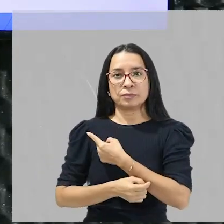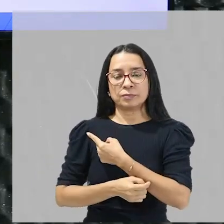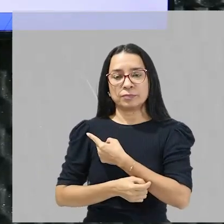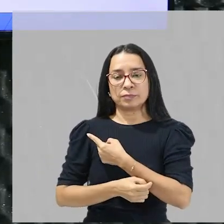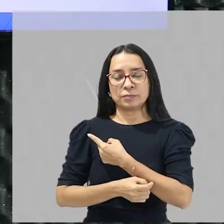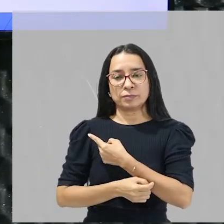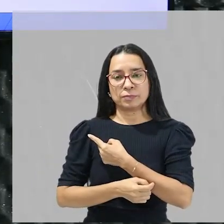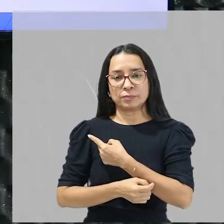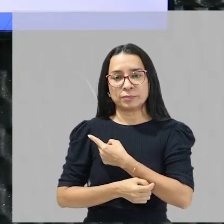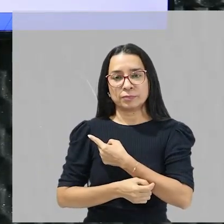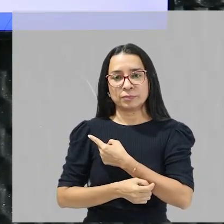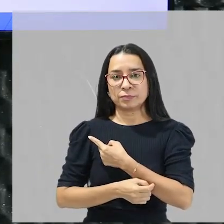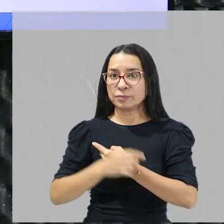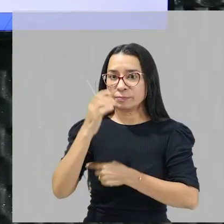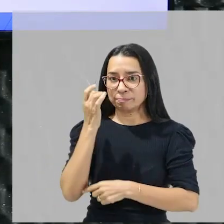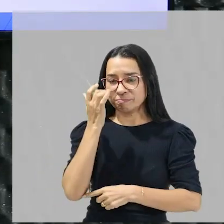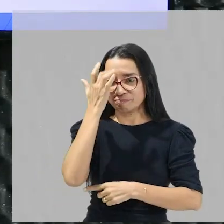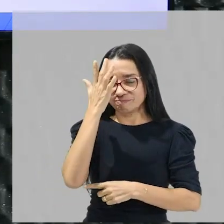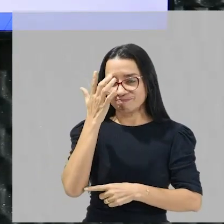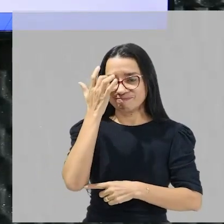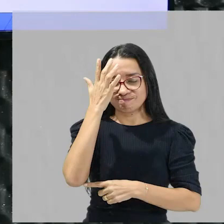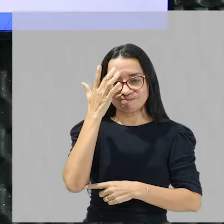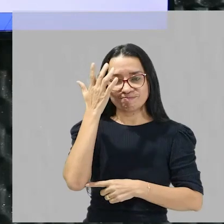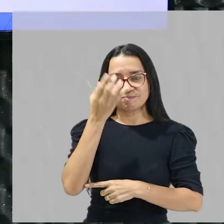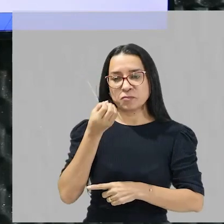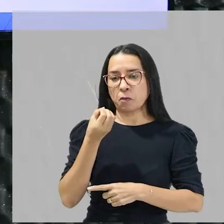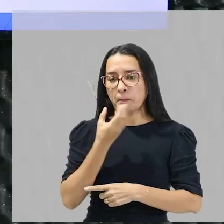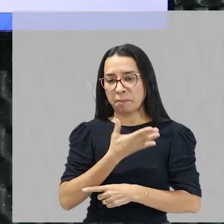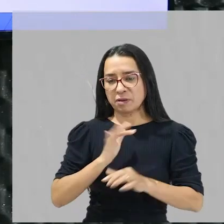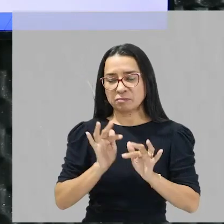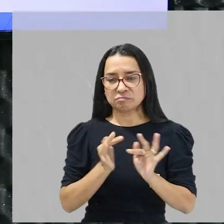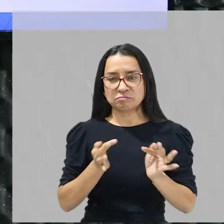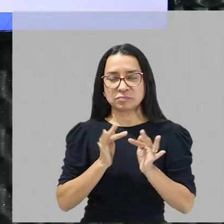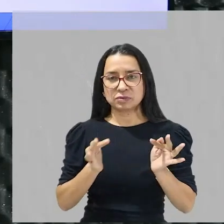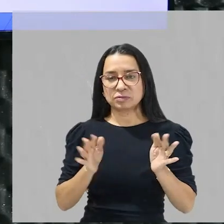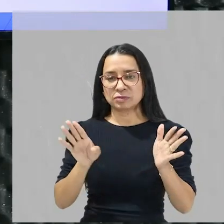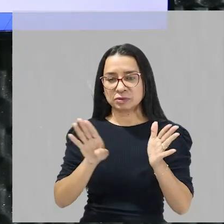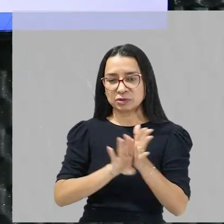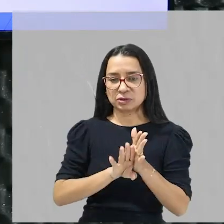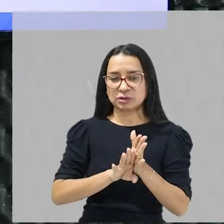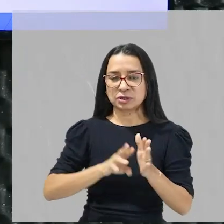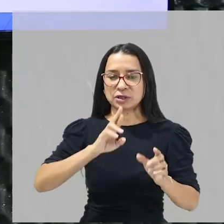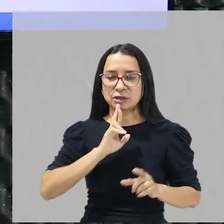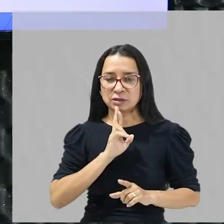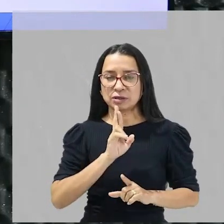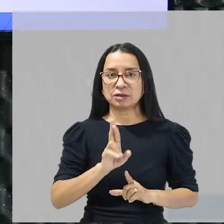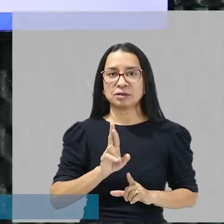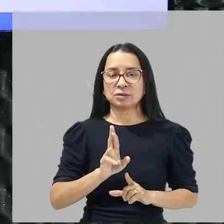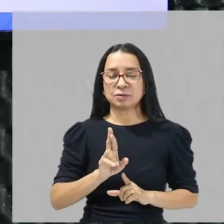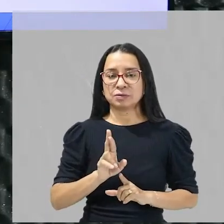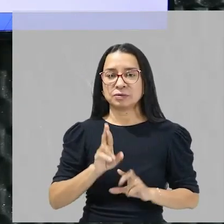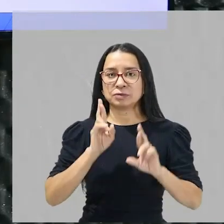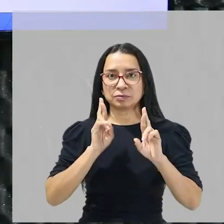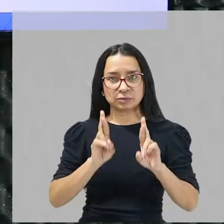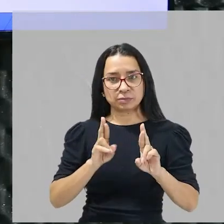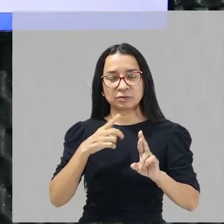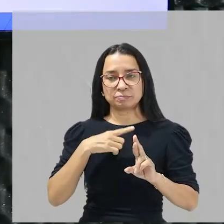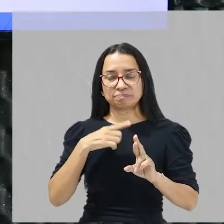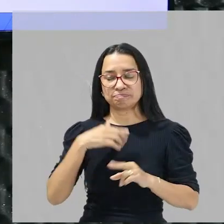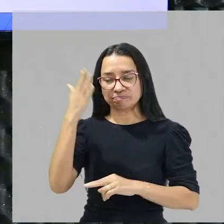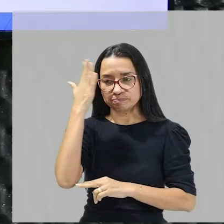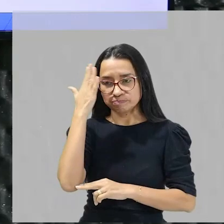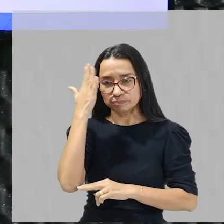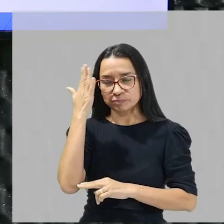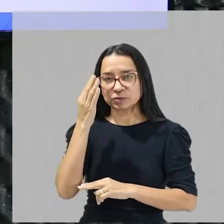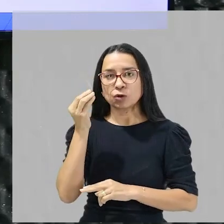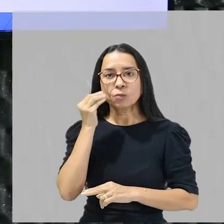ela foi dada, super fácil, bem simples para você chegar no seu gabarito. Eu espero que você tenha compreendido.